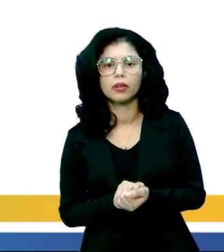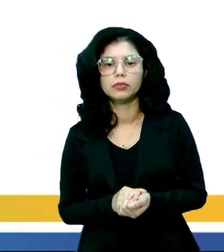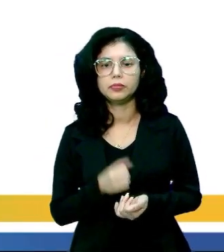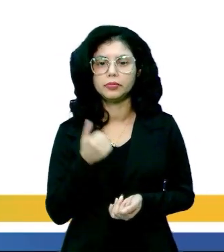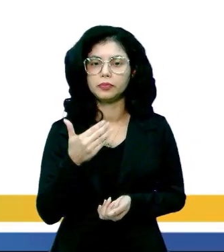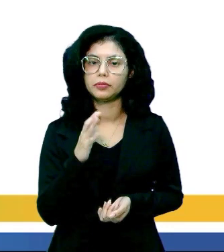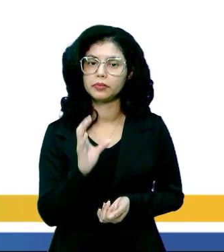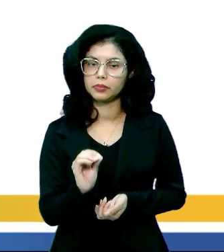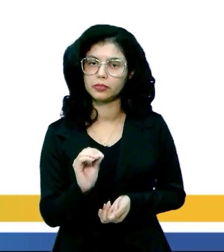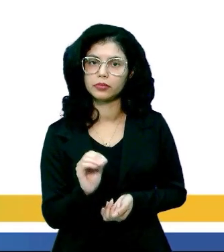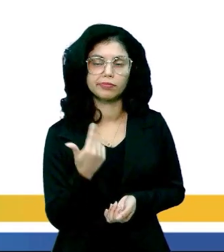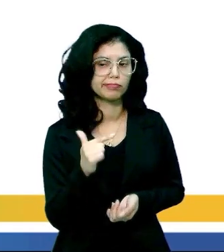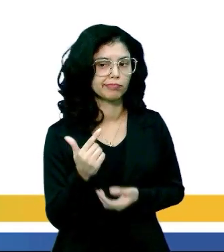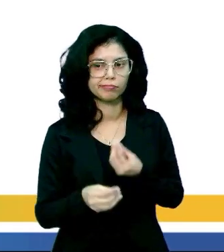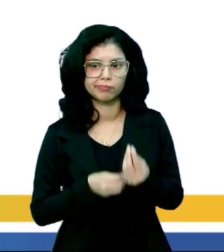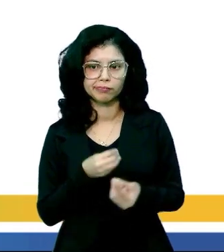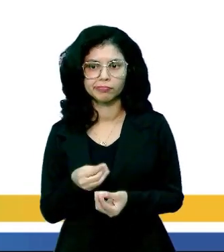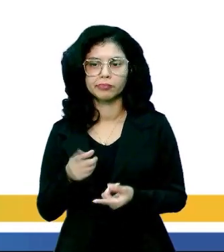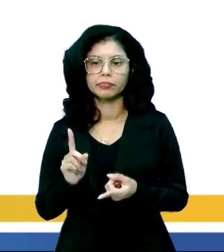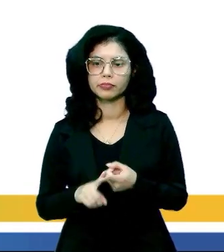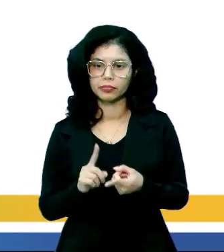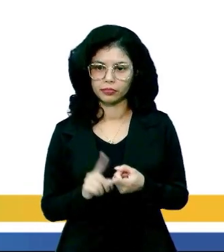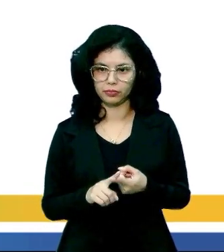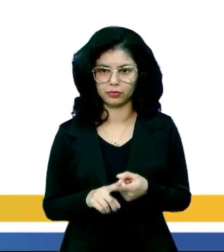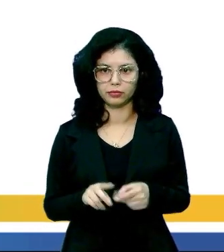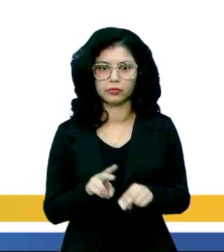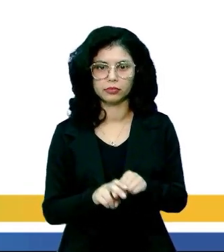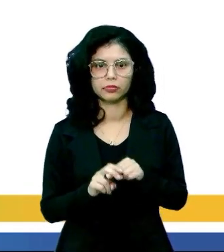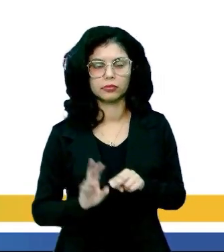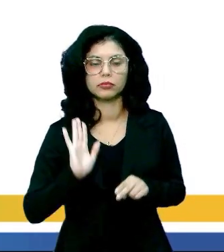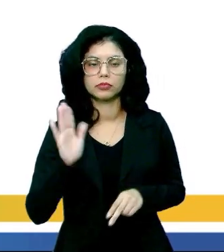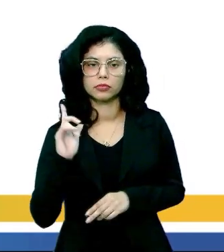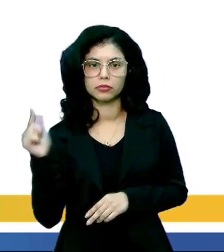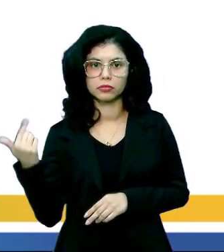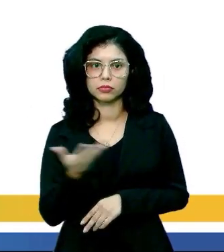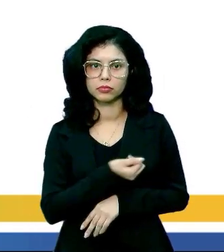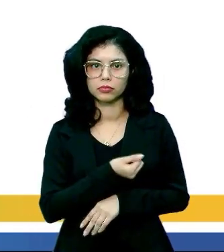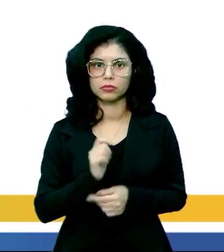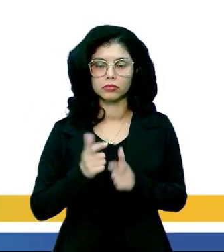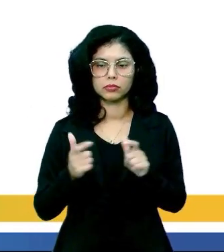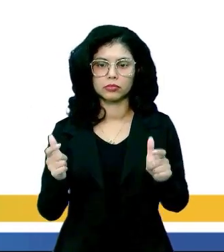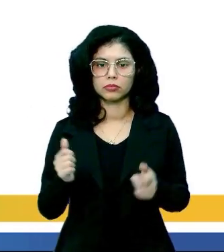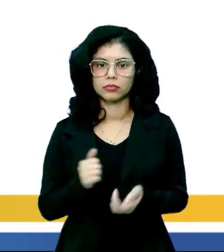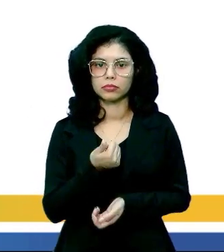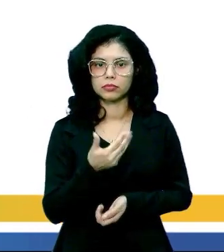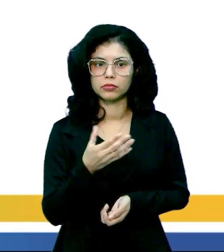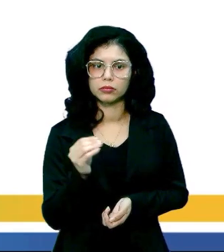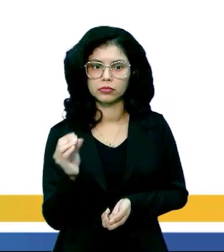10 certamente não daria, certo? Então, já seria o outro número maior, por 100.